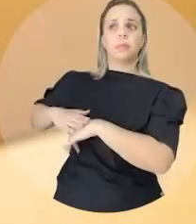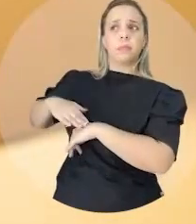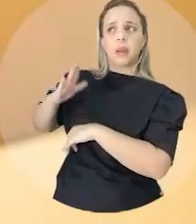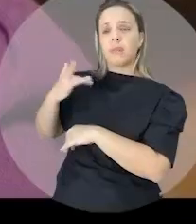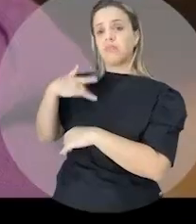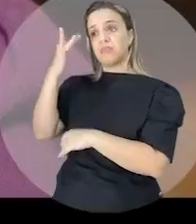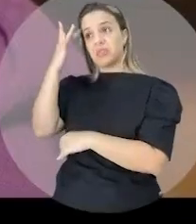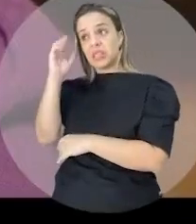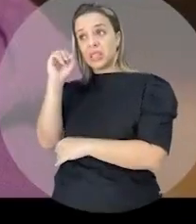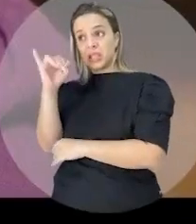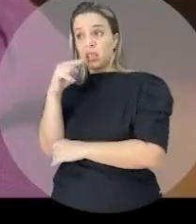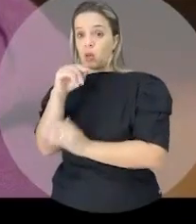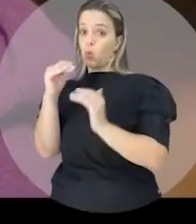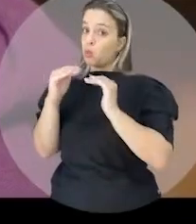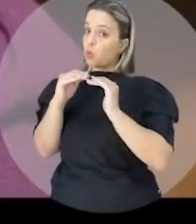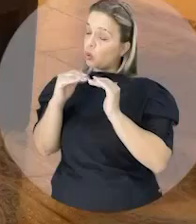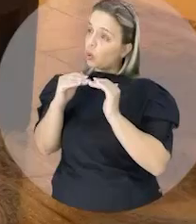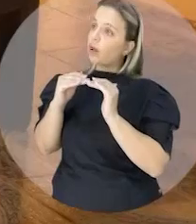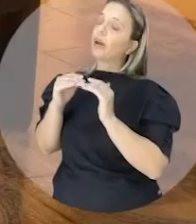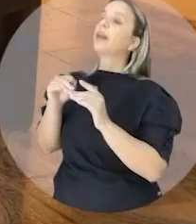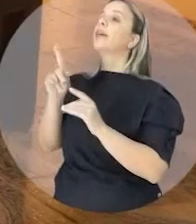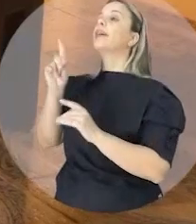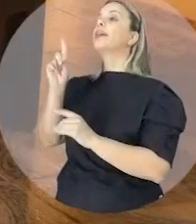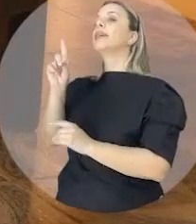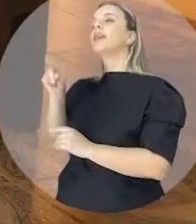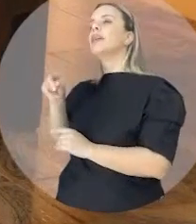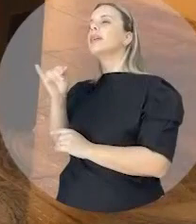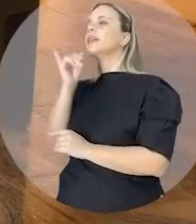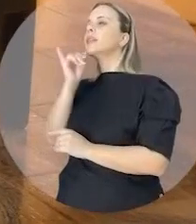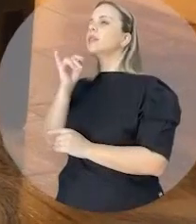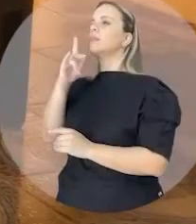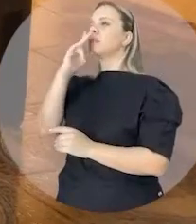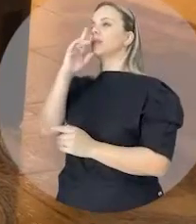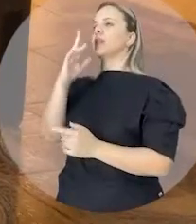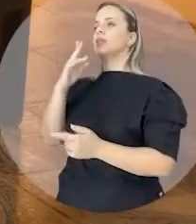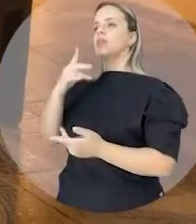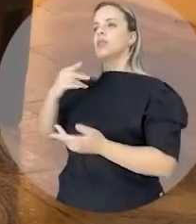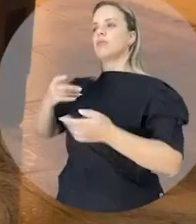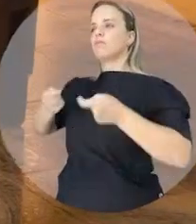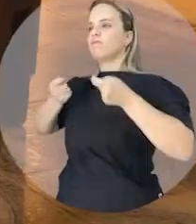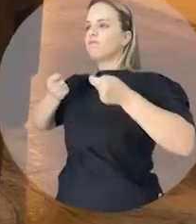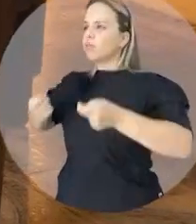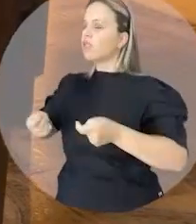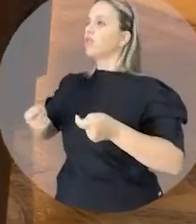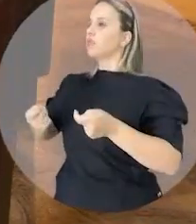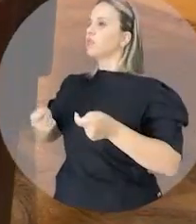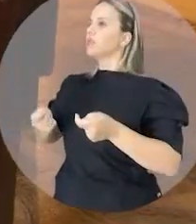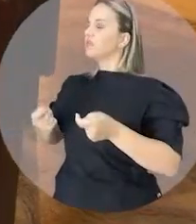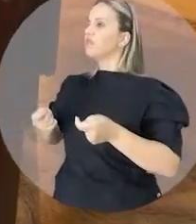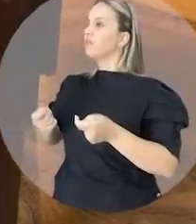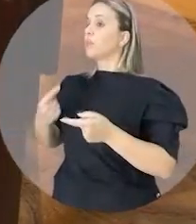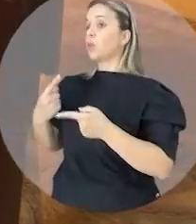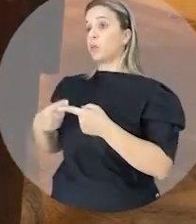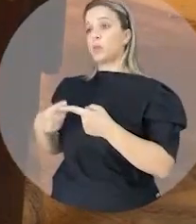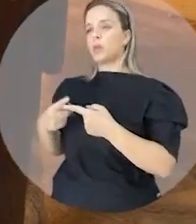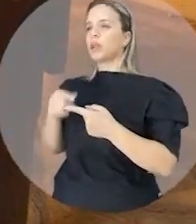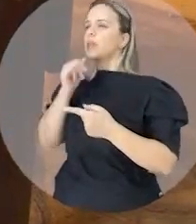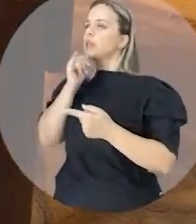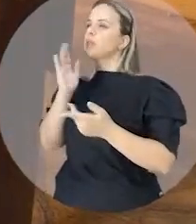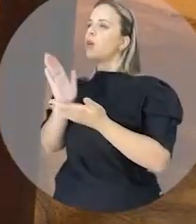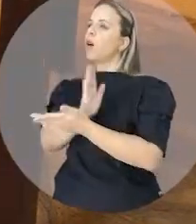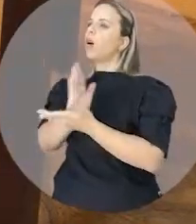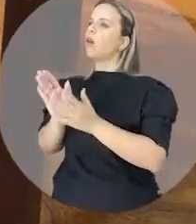sei se a Larissa vai concordar, que é ainda de uma autoafirmação. A prosa